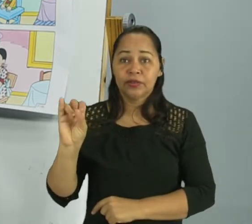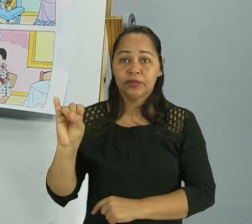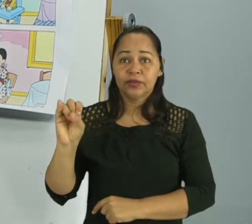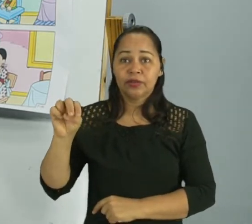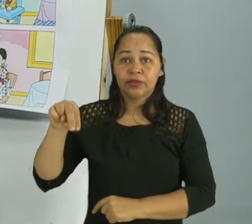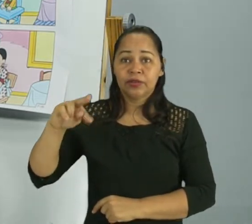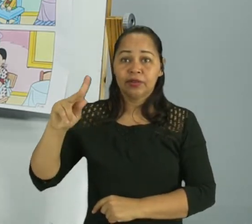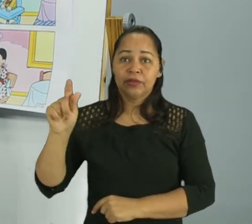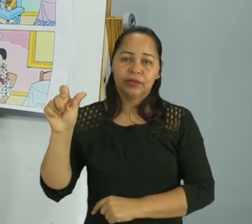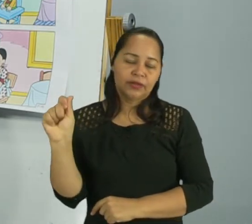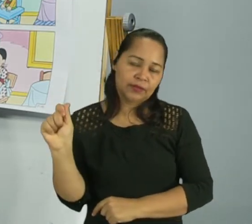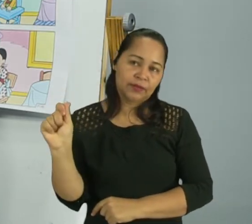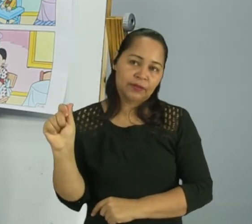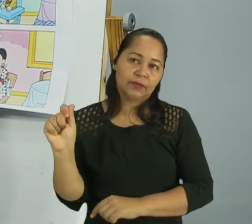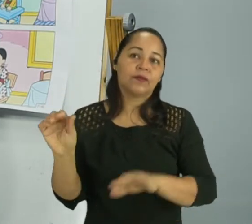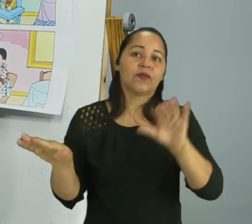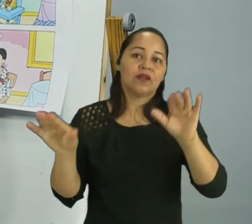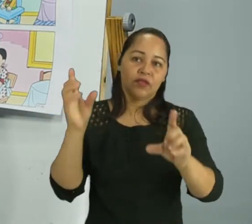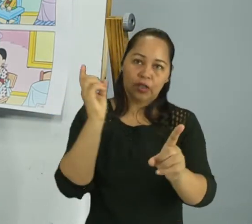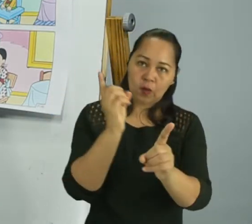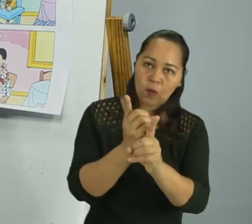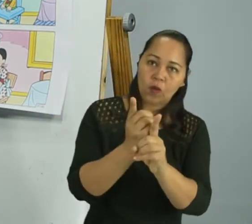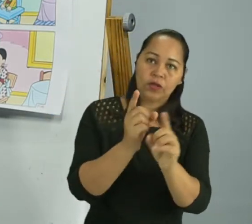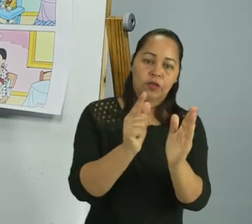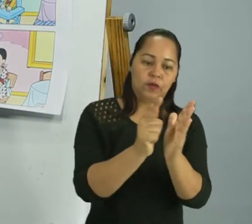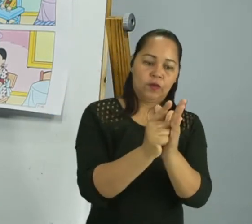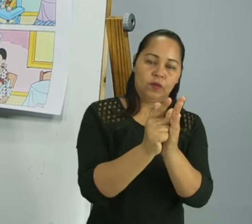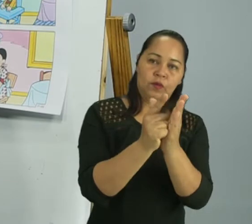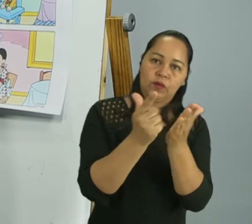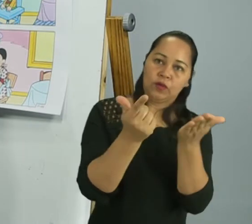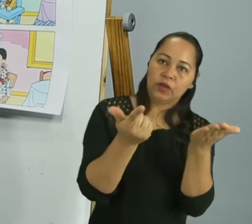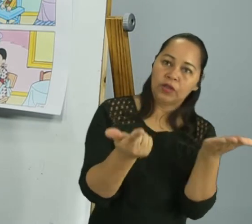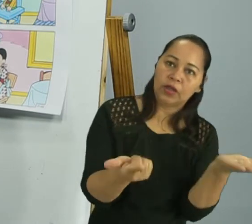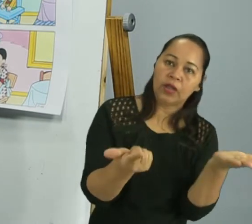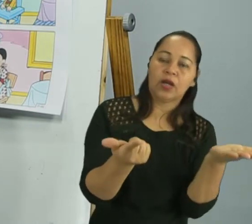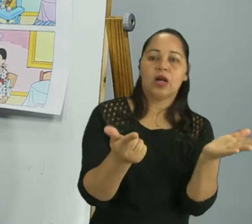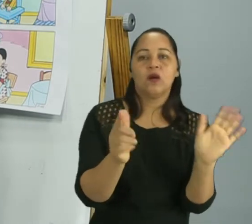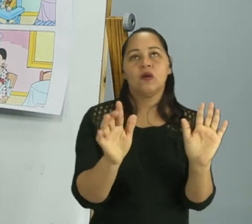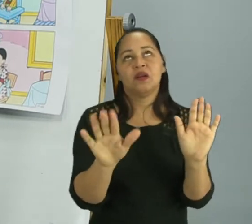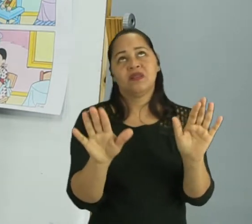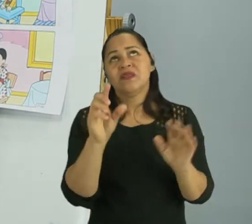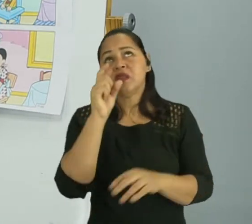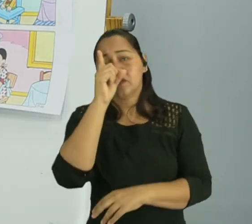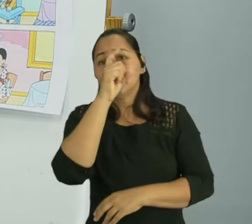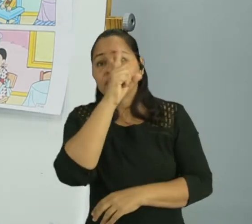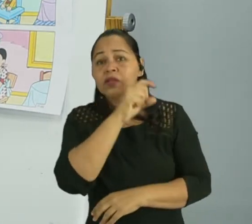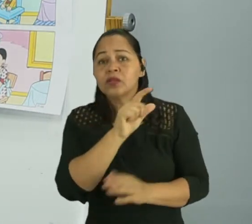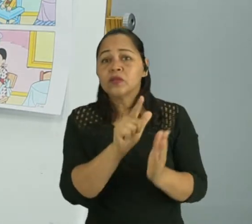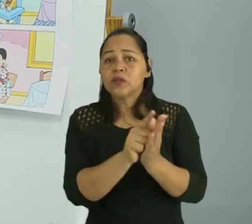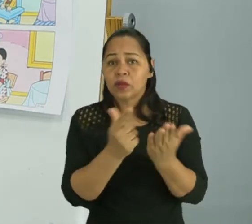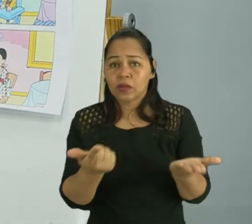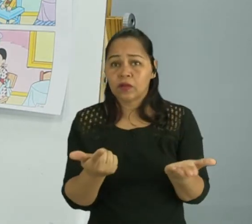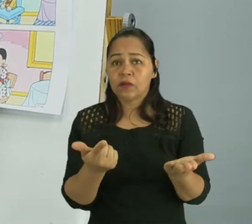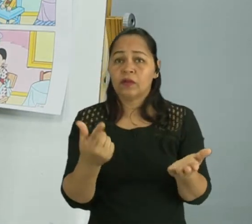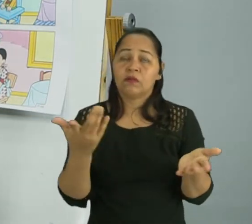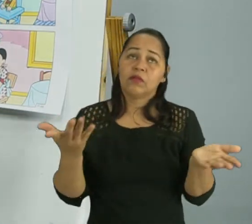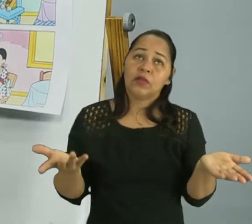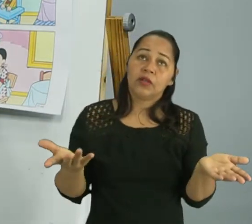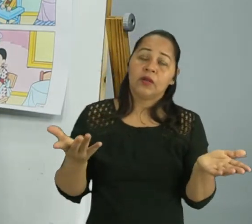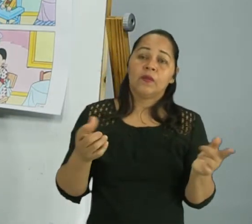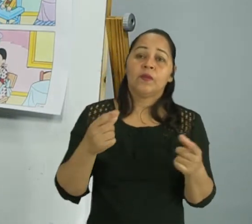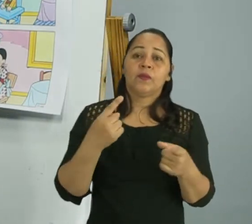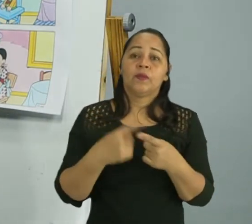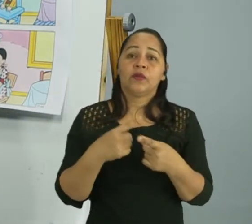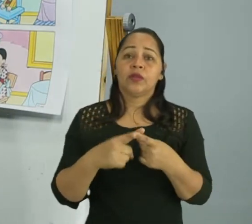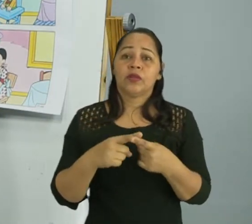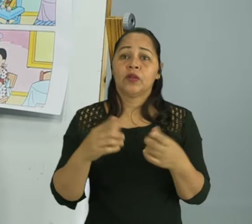que hoje em dia a gente não vê muito jornal, o jornal impresso, né? É difícil algum lugar ter. Então